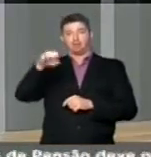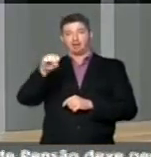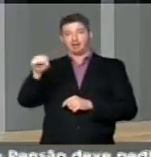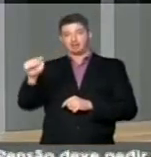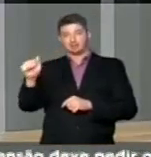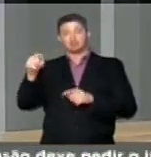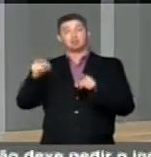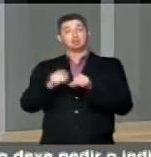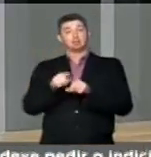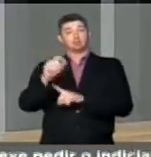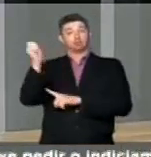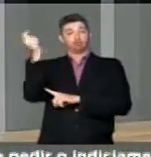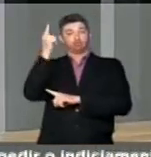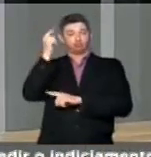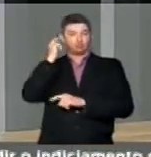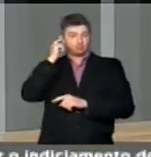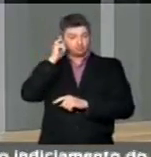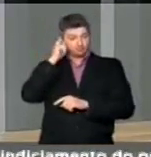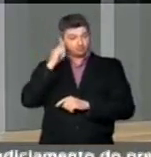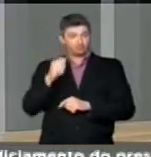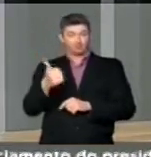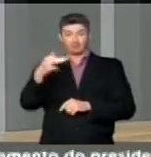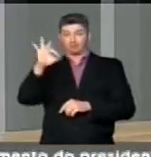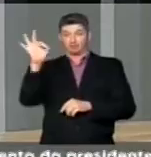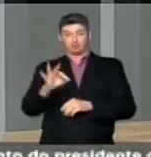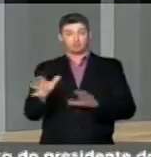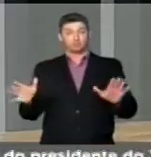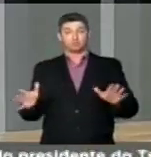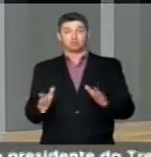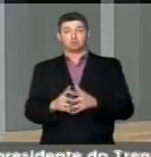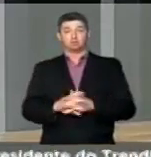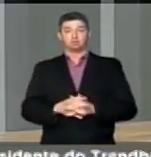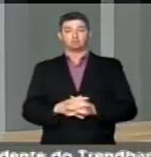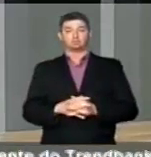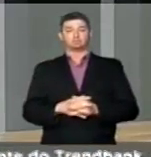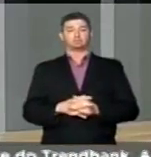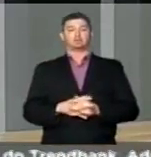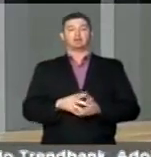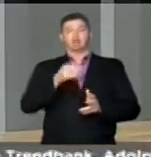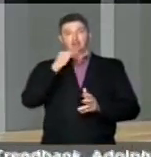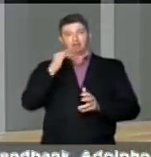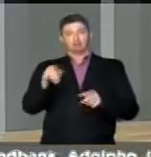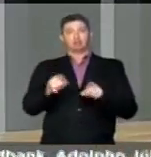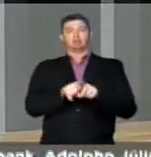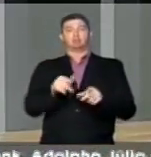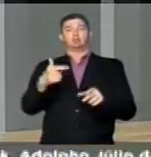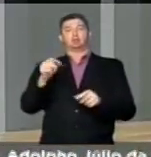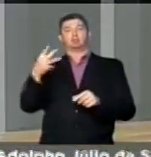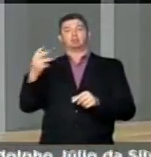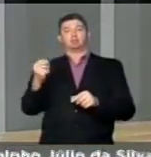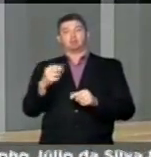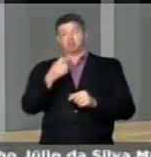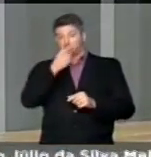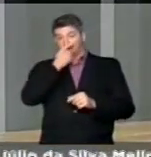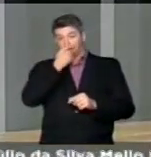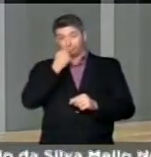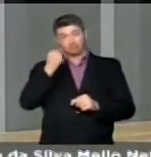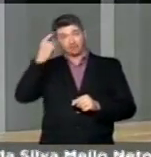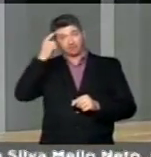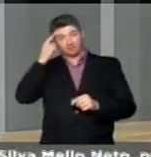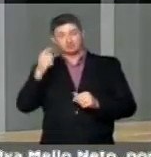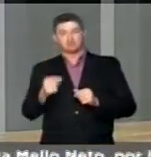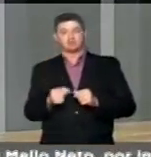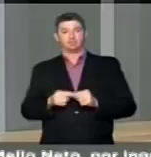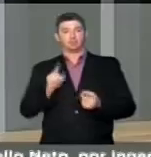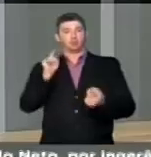solar. Alcançar 10% de ganho de eficiência no setor elétrico em 2030. Há de se dizer, senhor presidente,